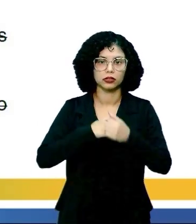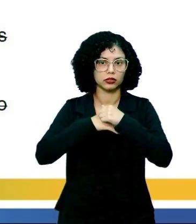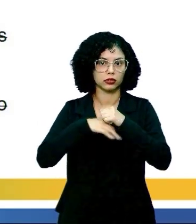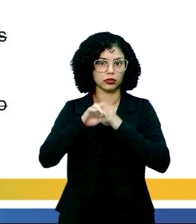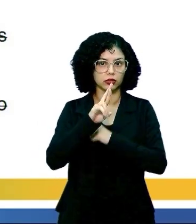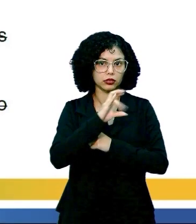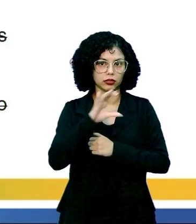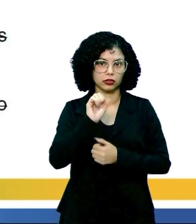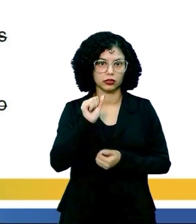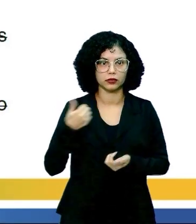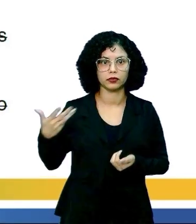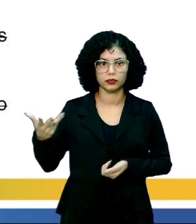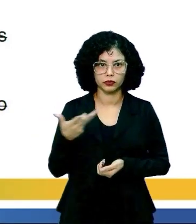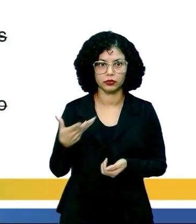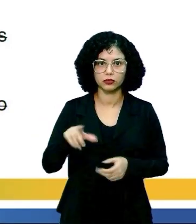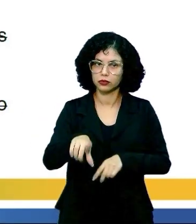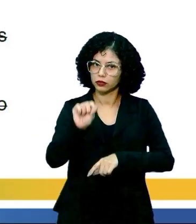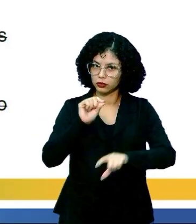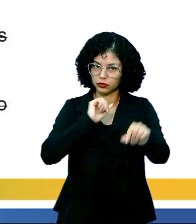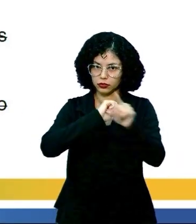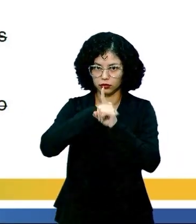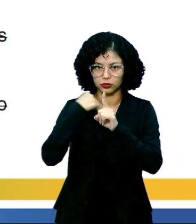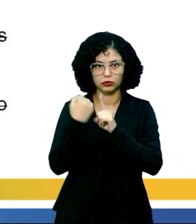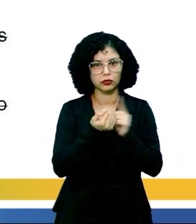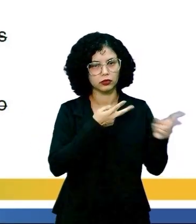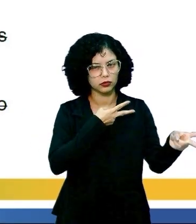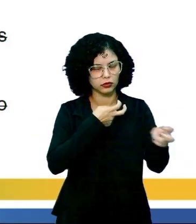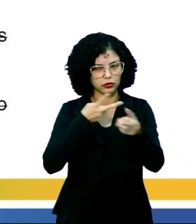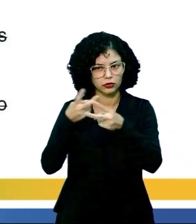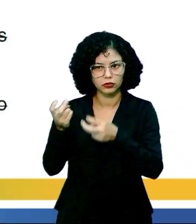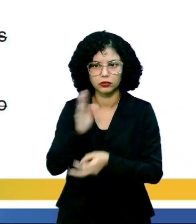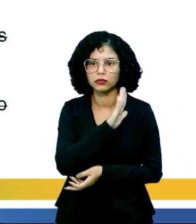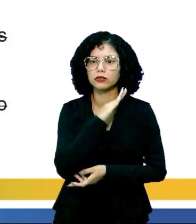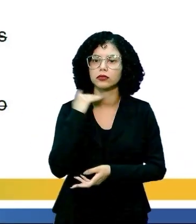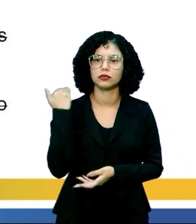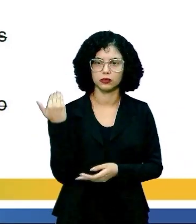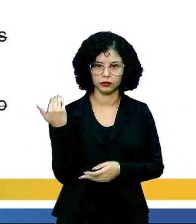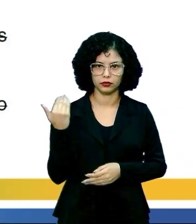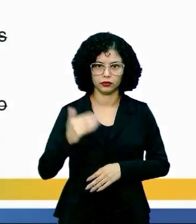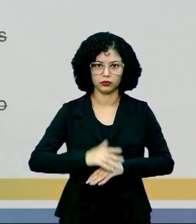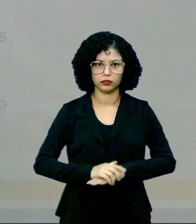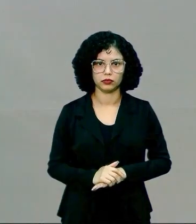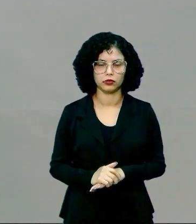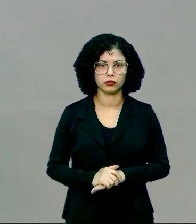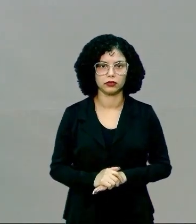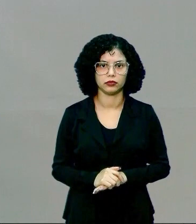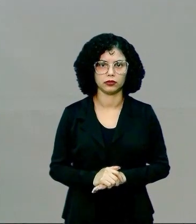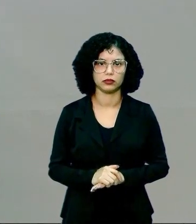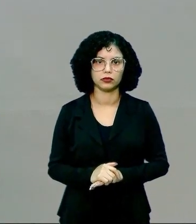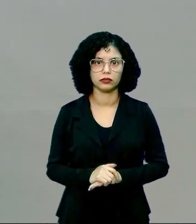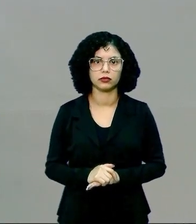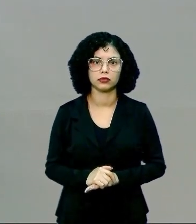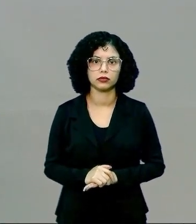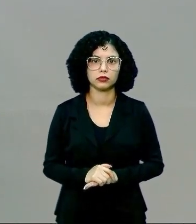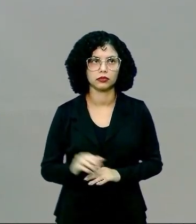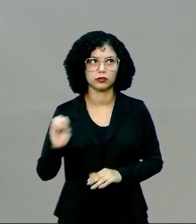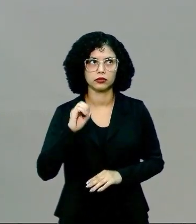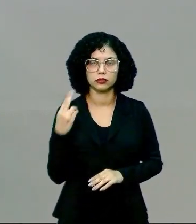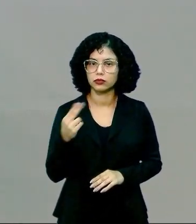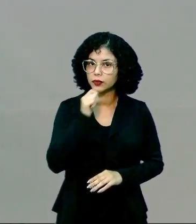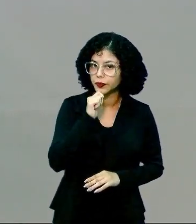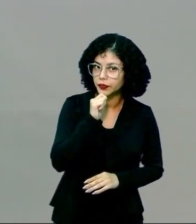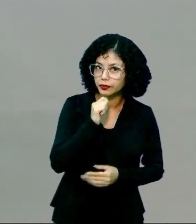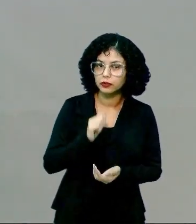das raças com base na seletividade social observada nos assassinatos. Ou